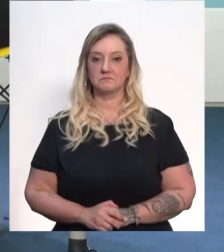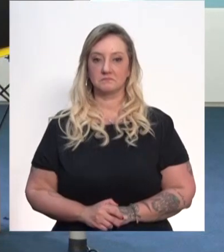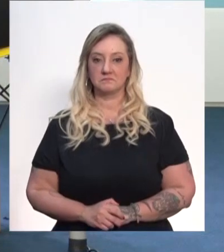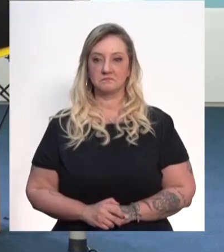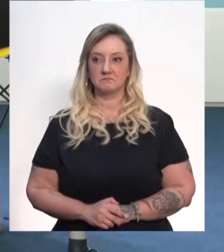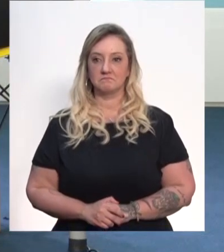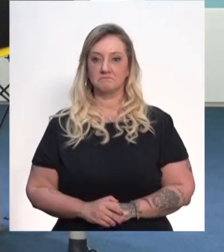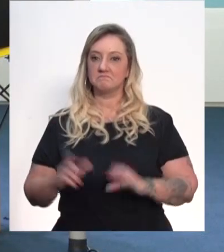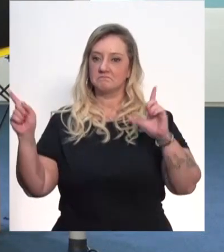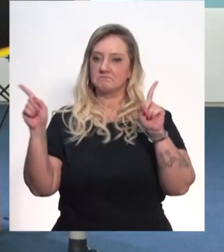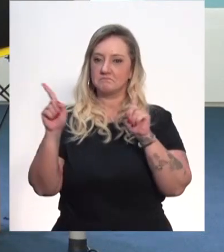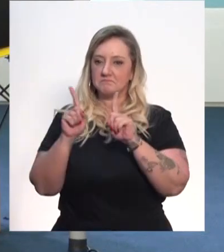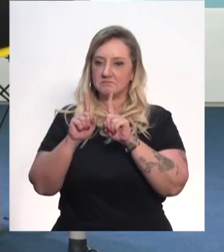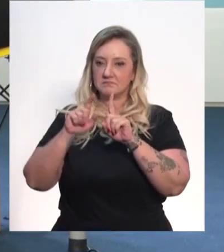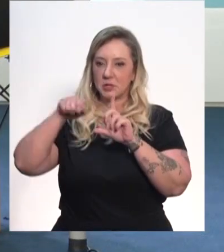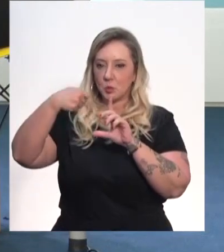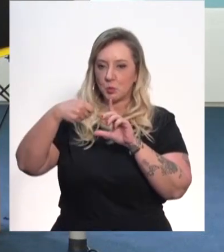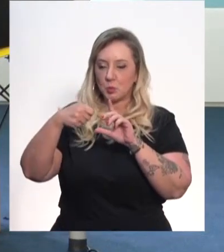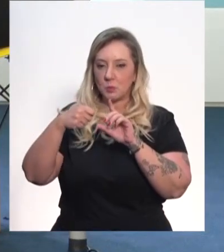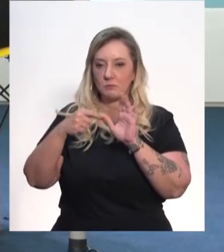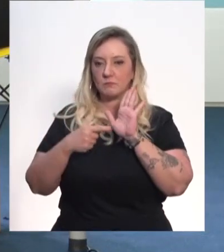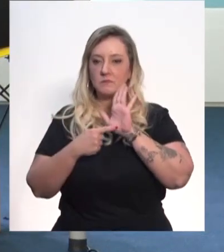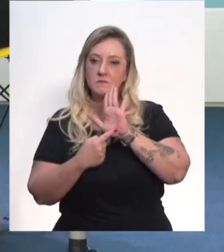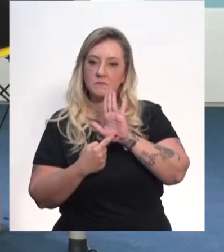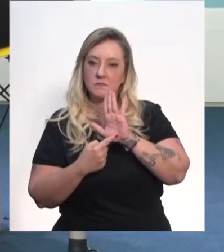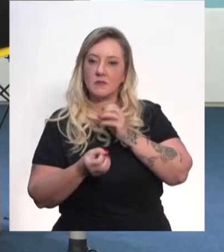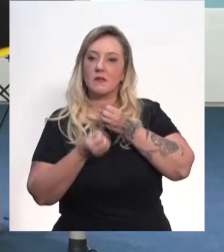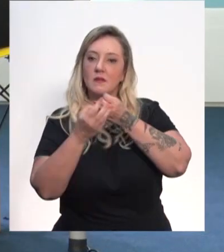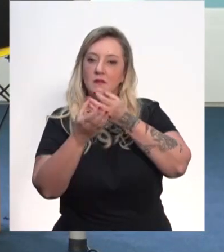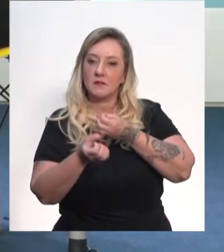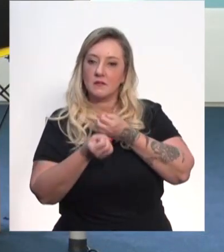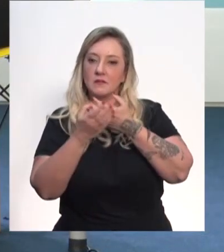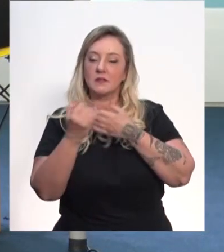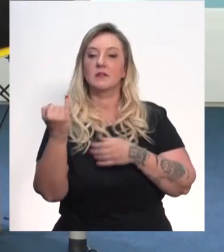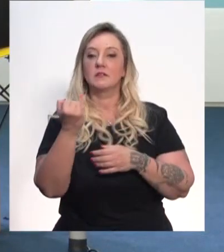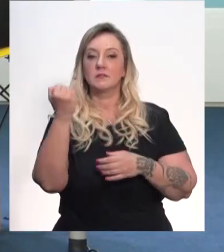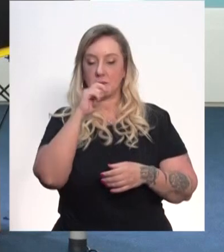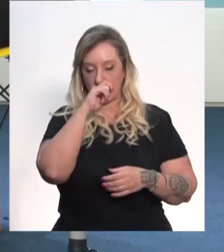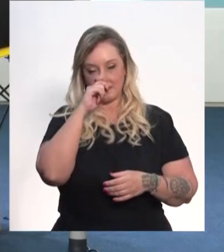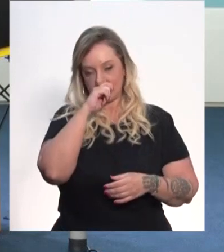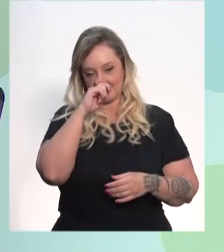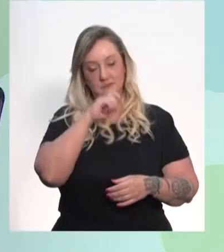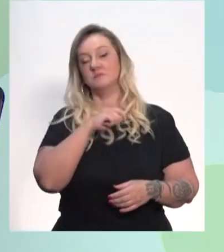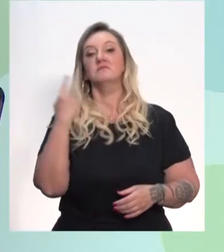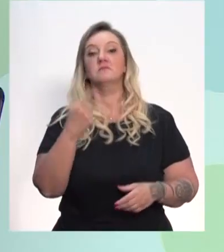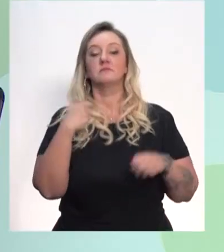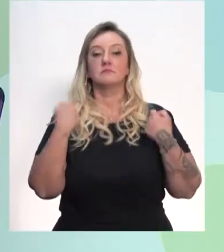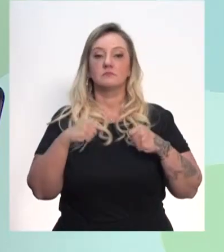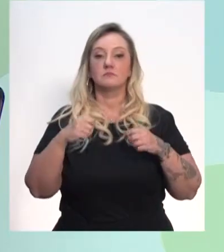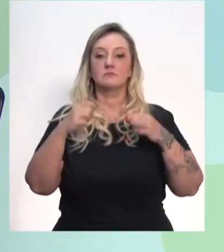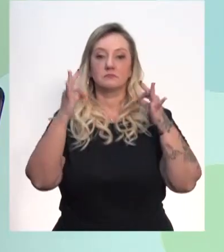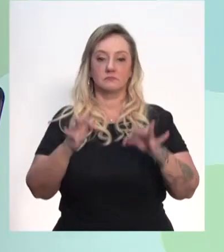colocamos aí, a questão do uso da ferramenta Teams, tá? Então, eu repito, não é um curso aqui, imagina,